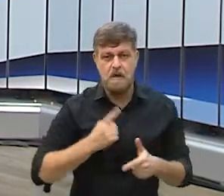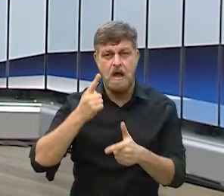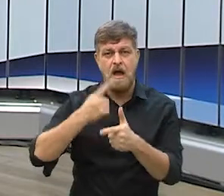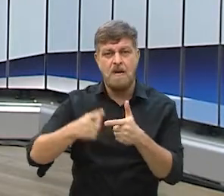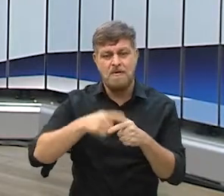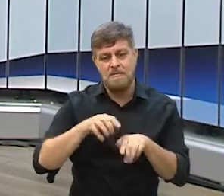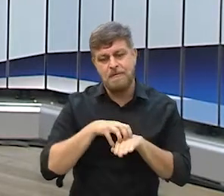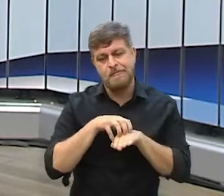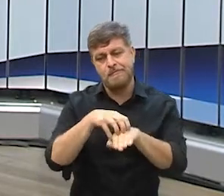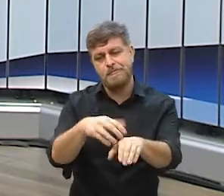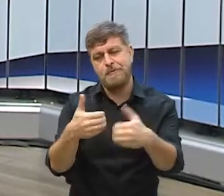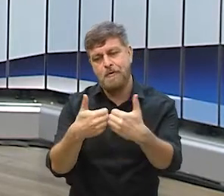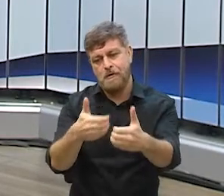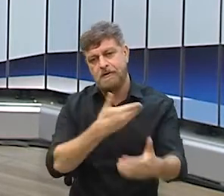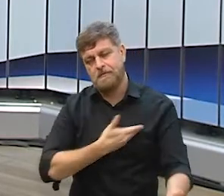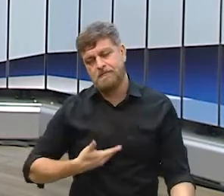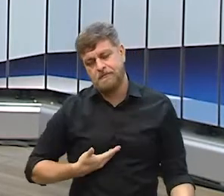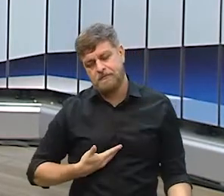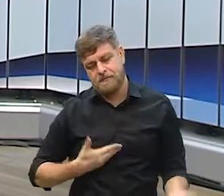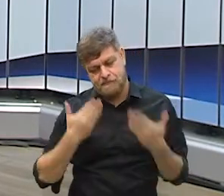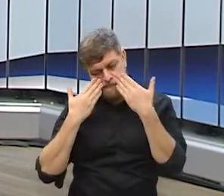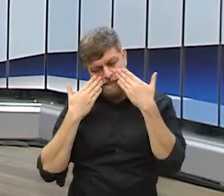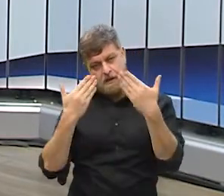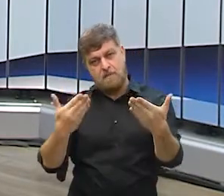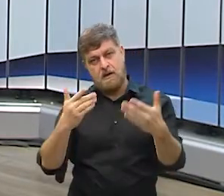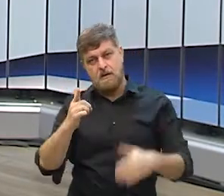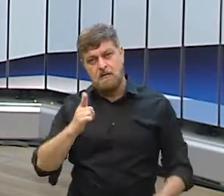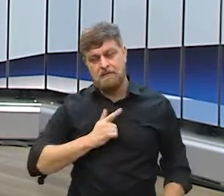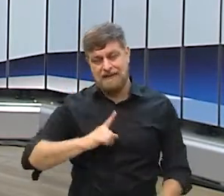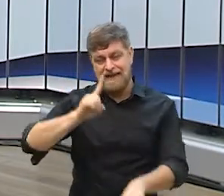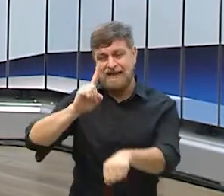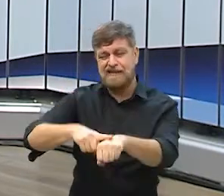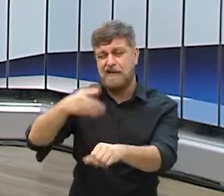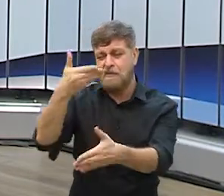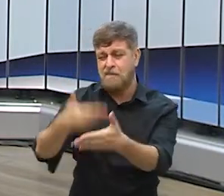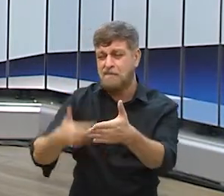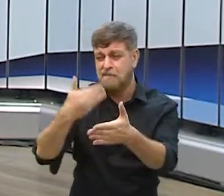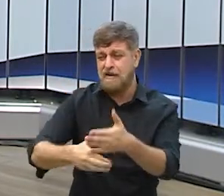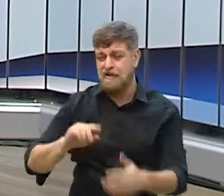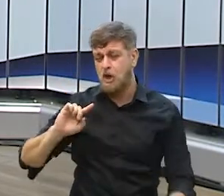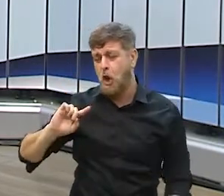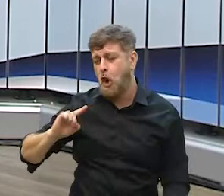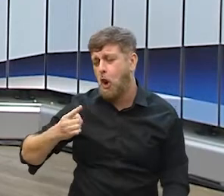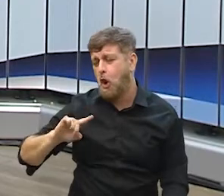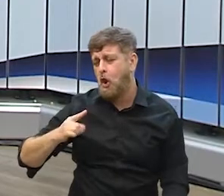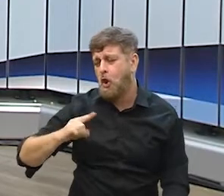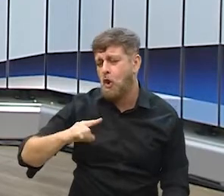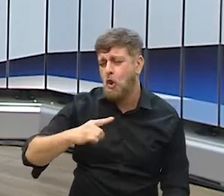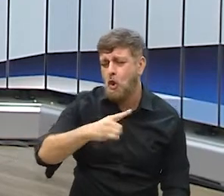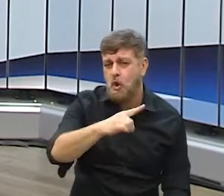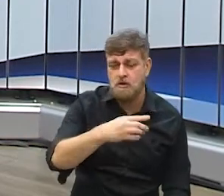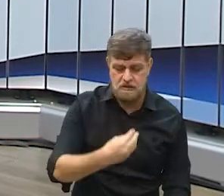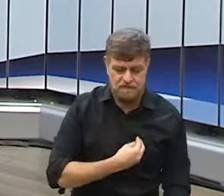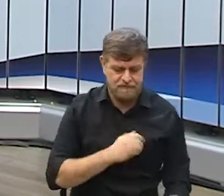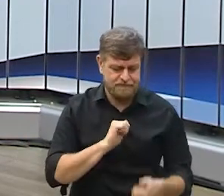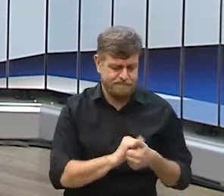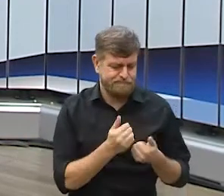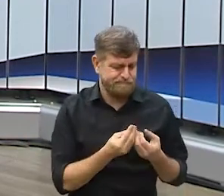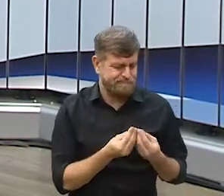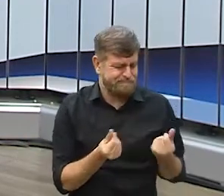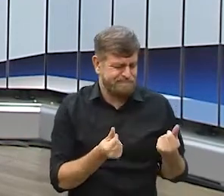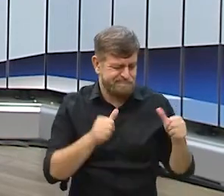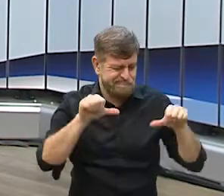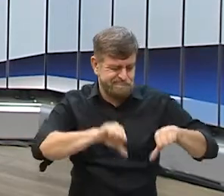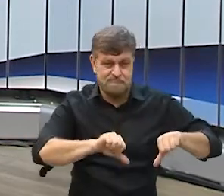do transporte ele fica mais evidente pela perda de tempo de deslocamento, piora na qualidade de vida, que você fica mais